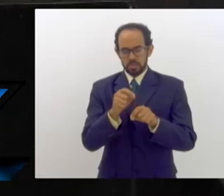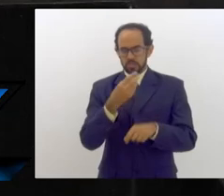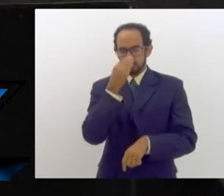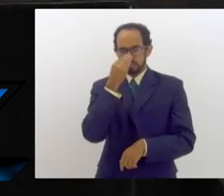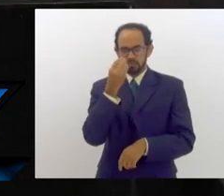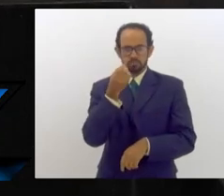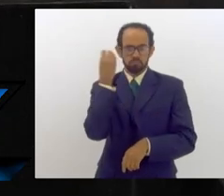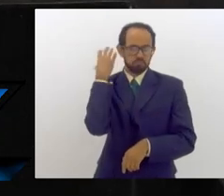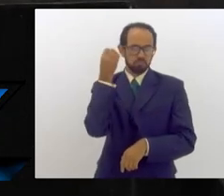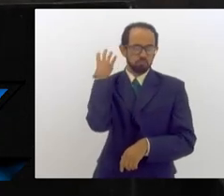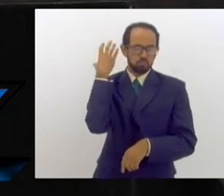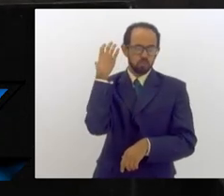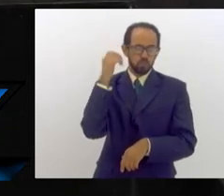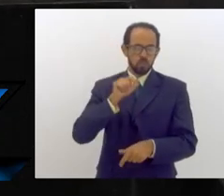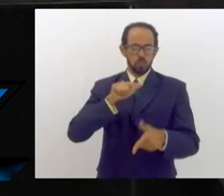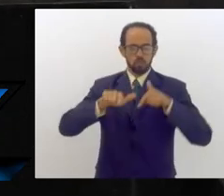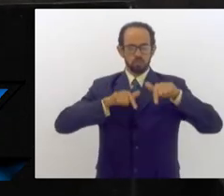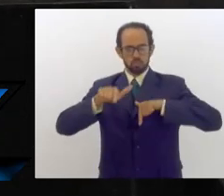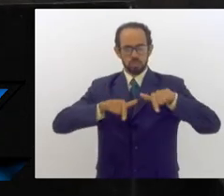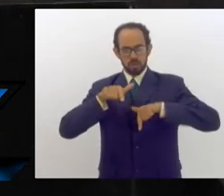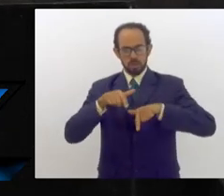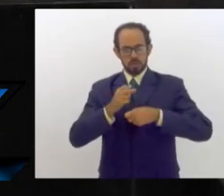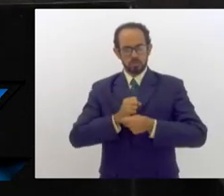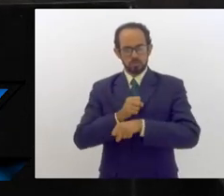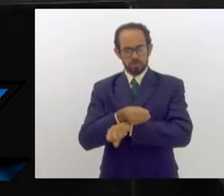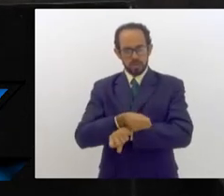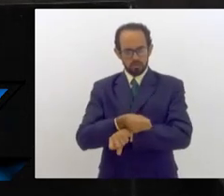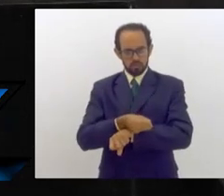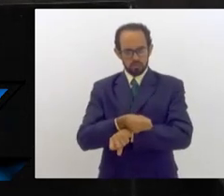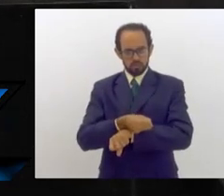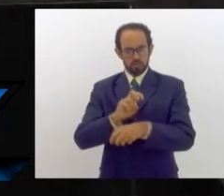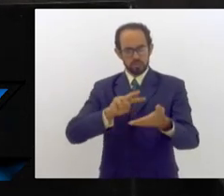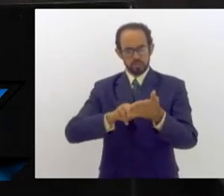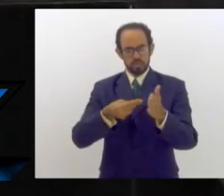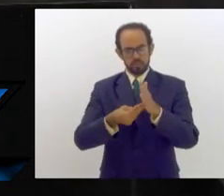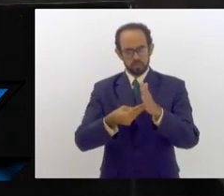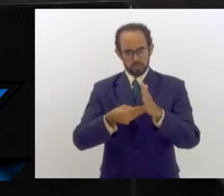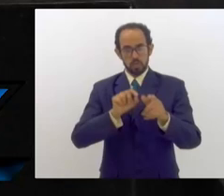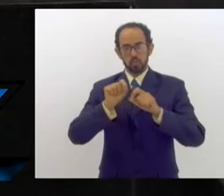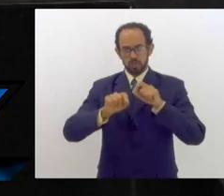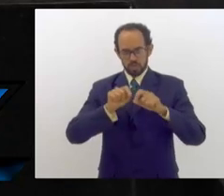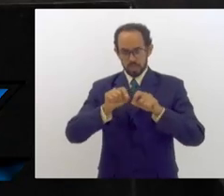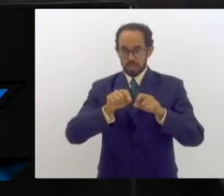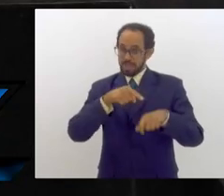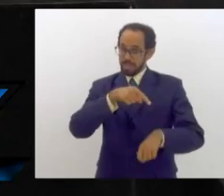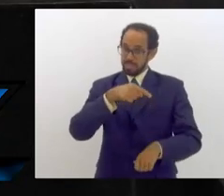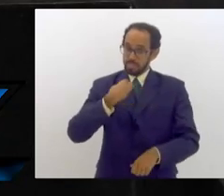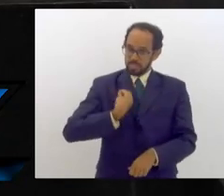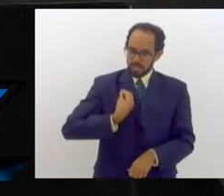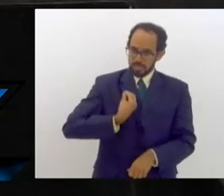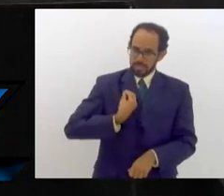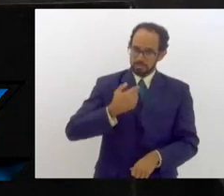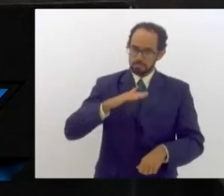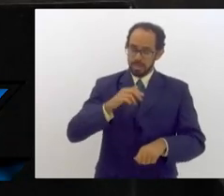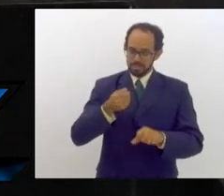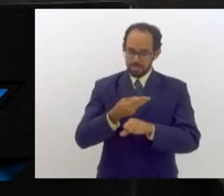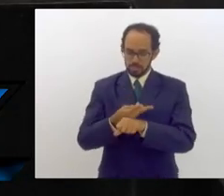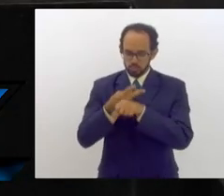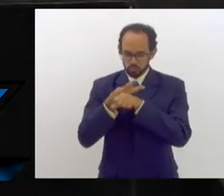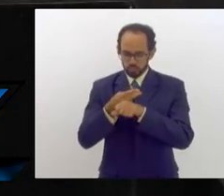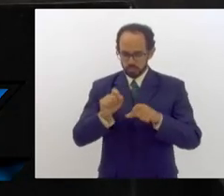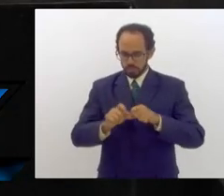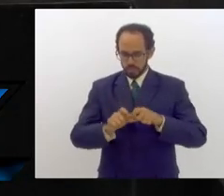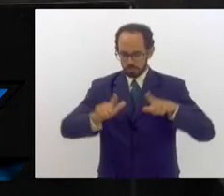o trabalho escravo ou seja o trabalho escravo existe mas as lupas e os olhos